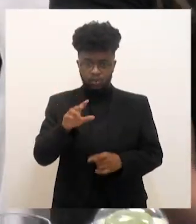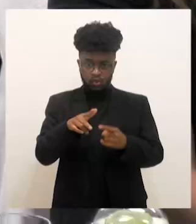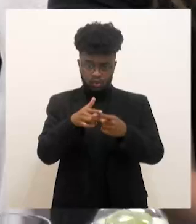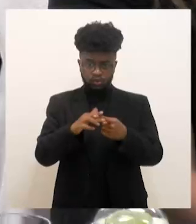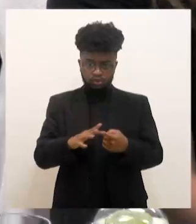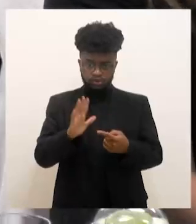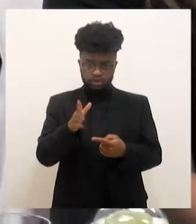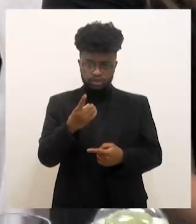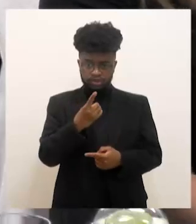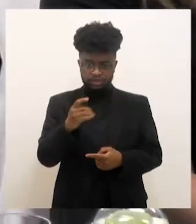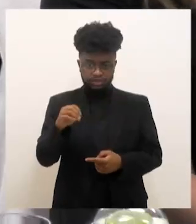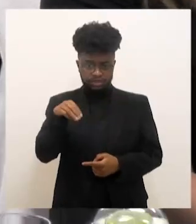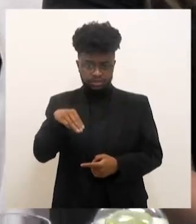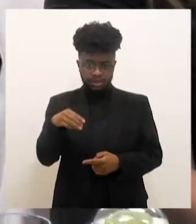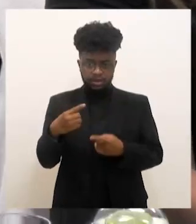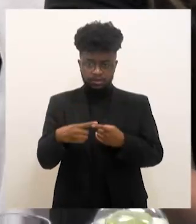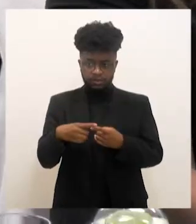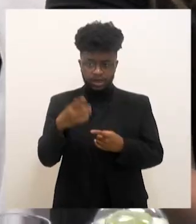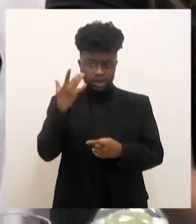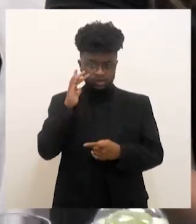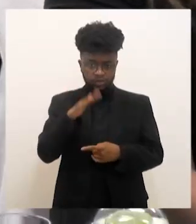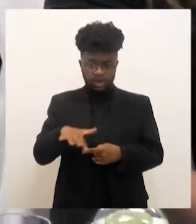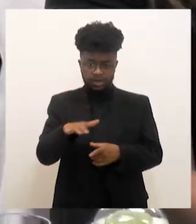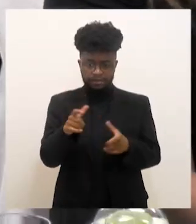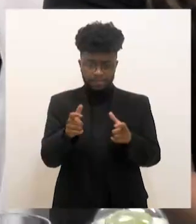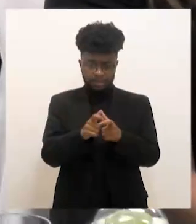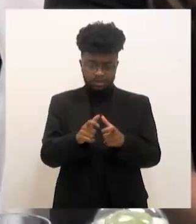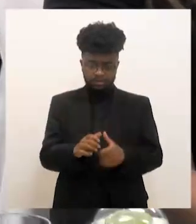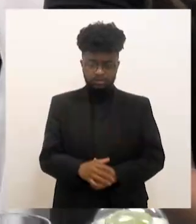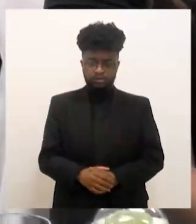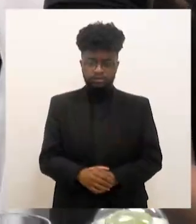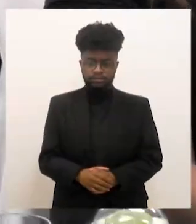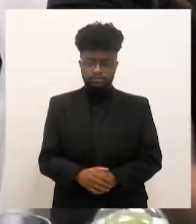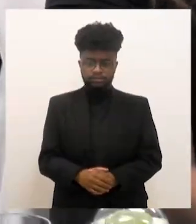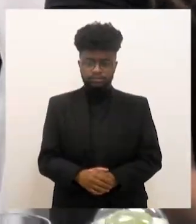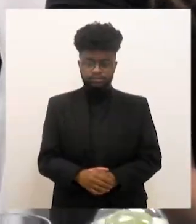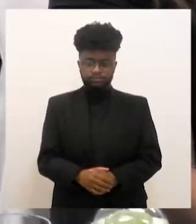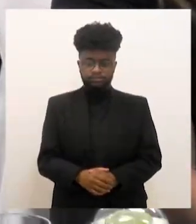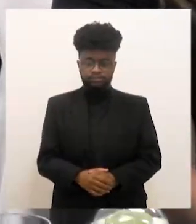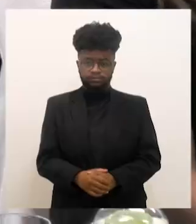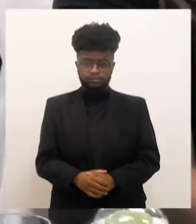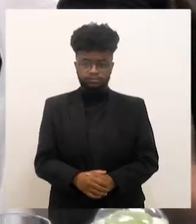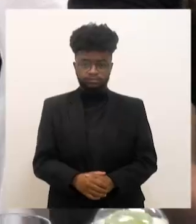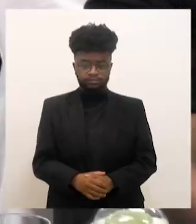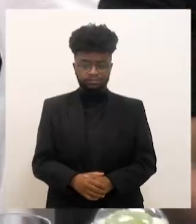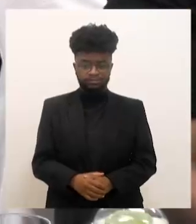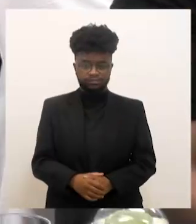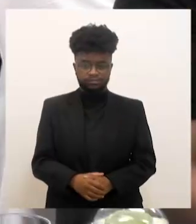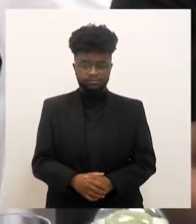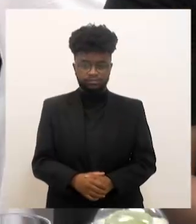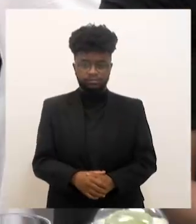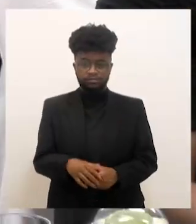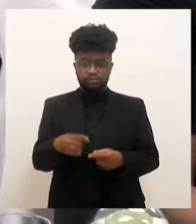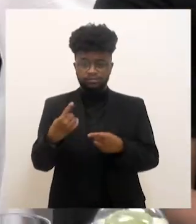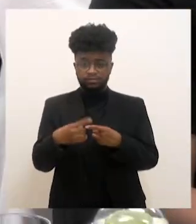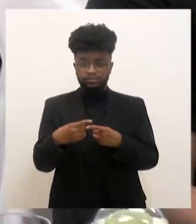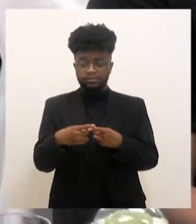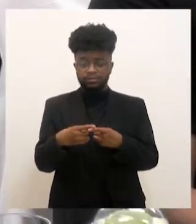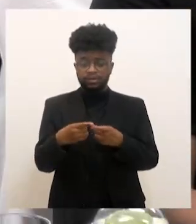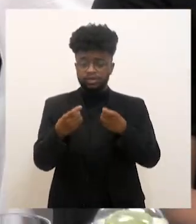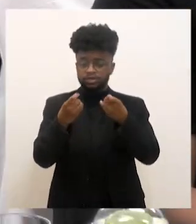para 100 metros, porque achou que a área era pequena. Então, tá uma definição da